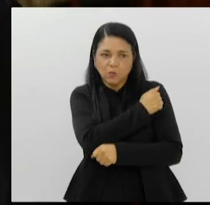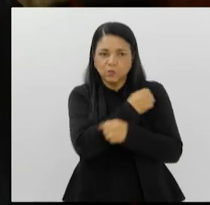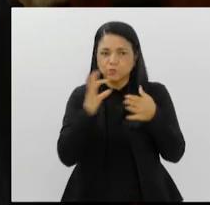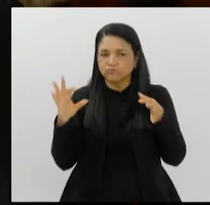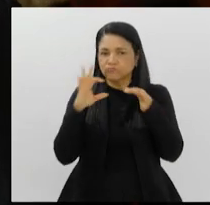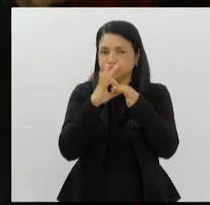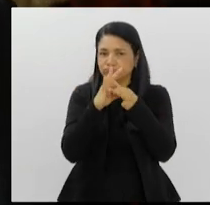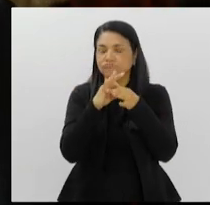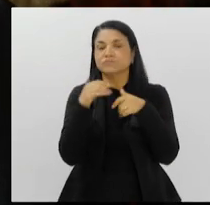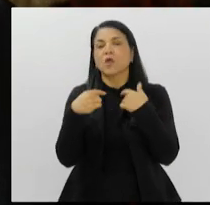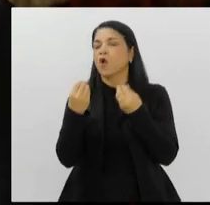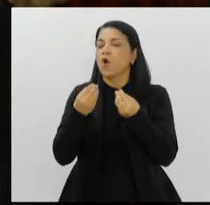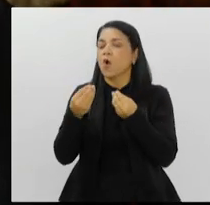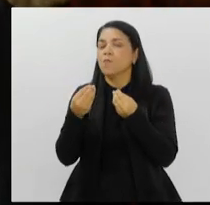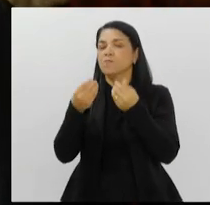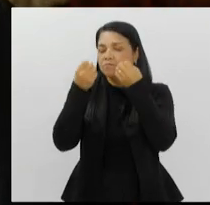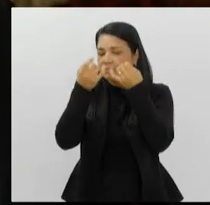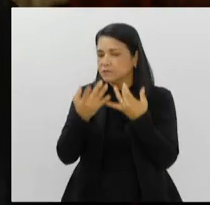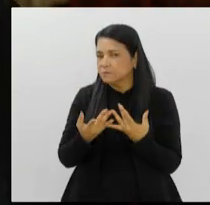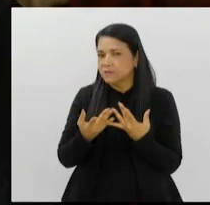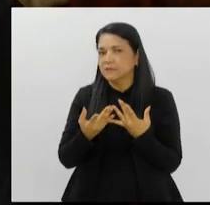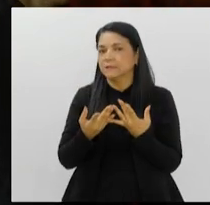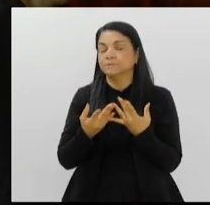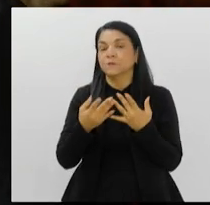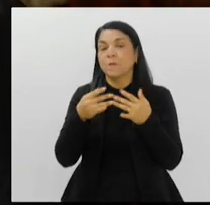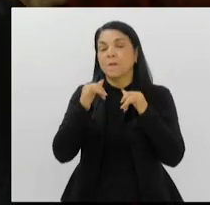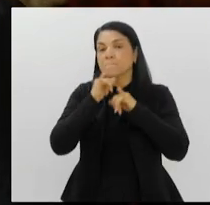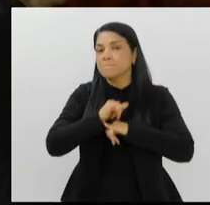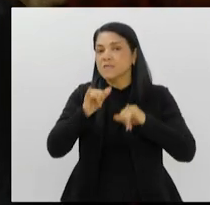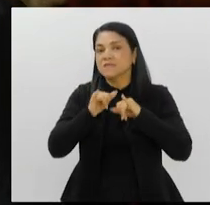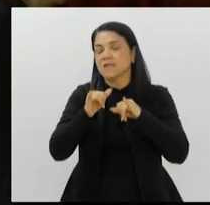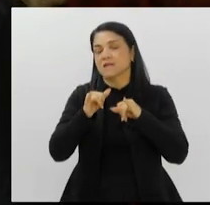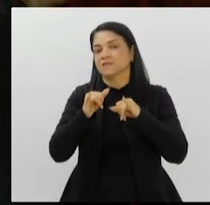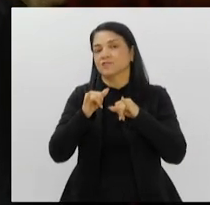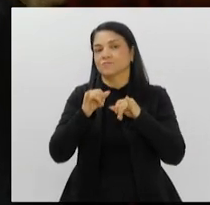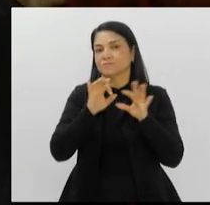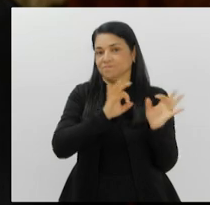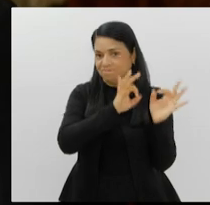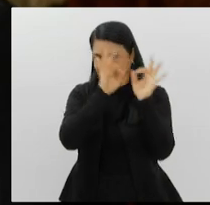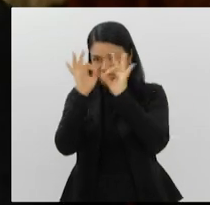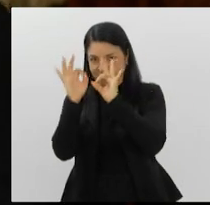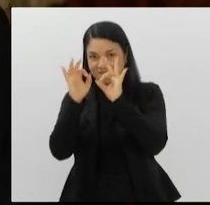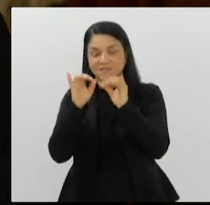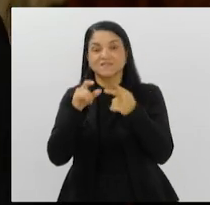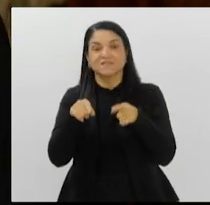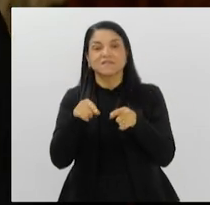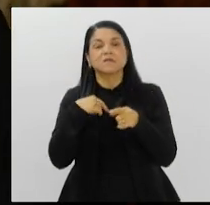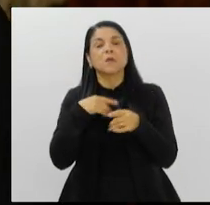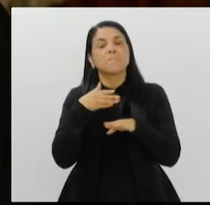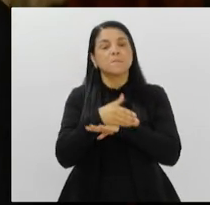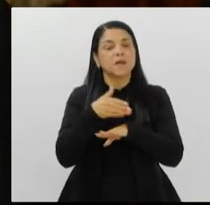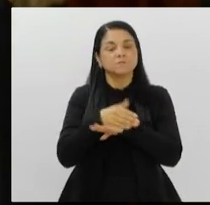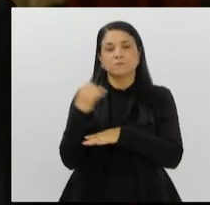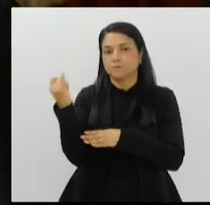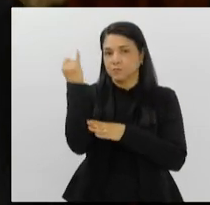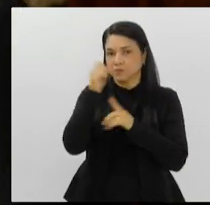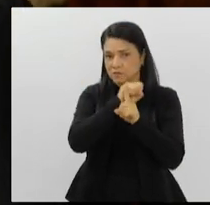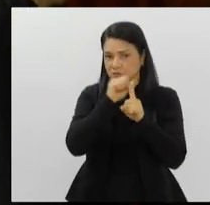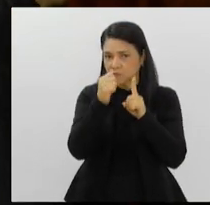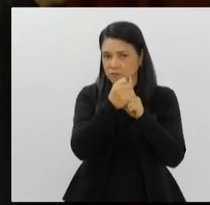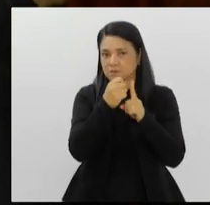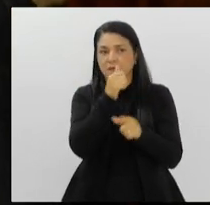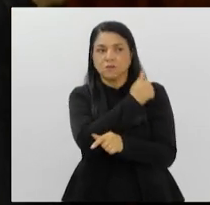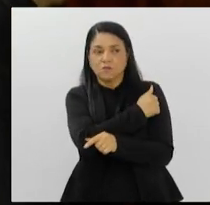que você destacasse, então, para a gente também deixasse uma mensagem final aqui para quem nos assiste, da importância também da participação da sociedade, né,